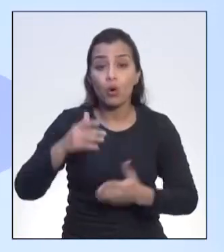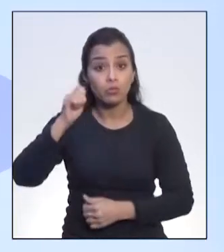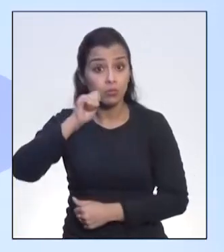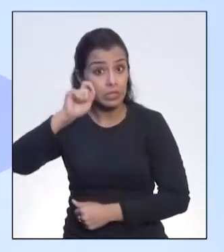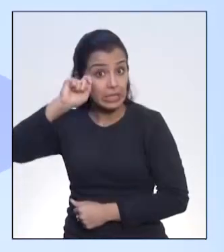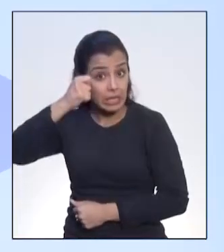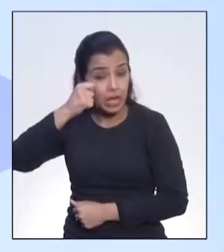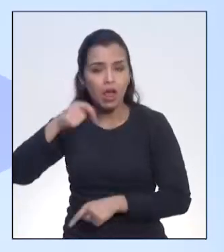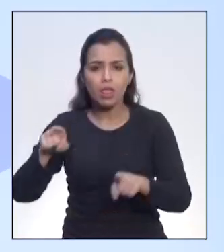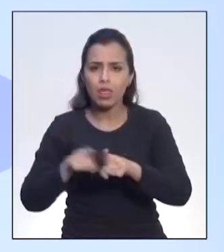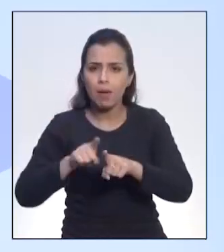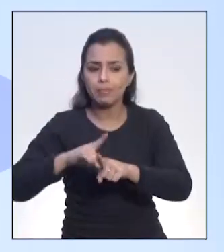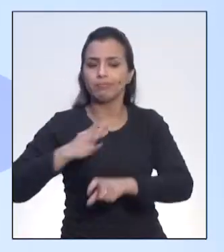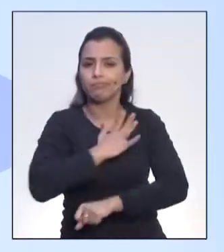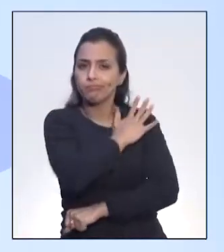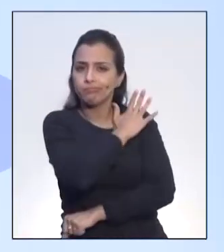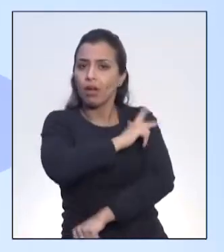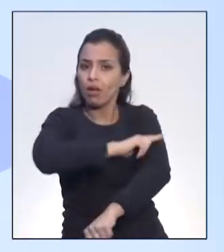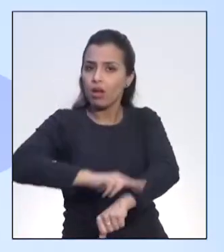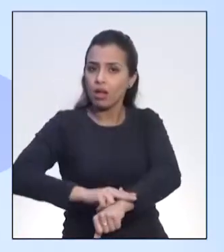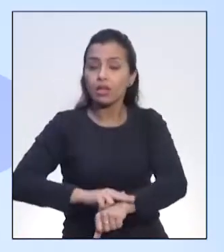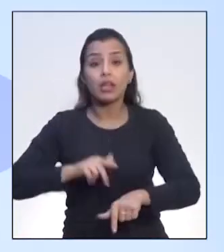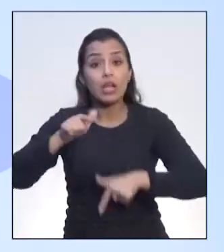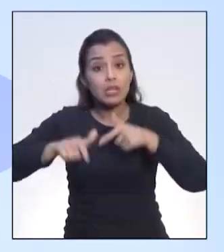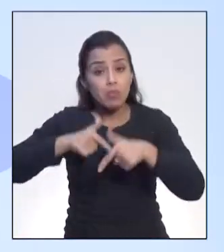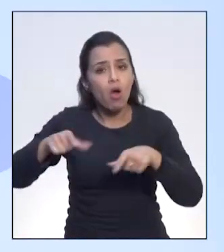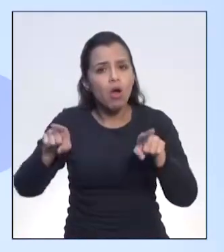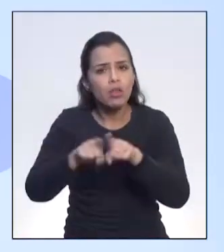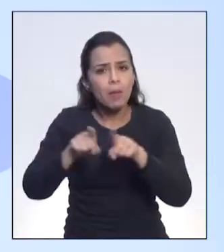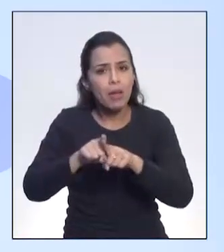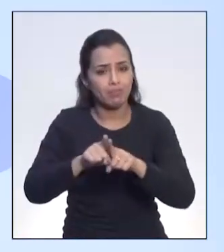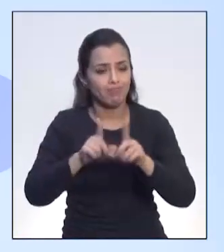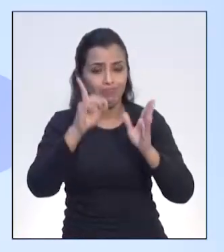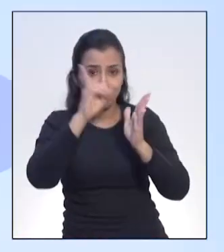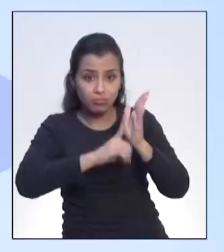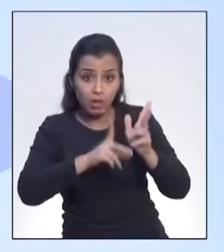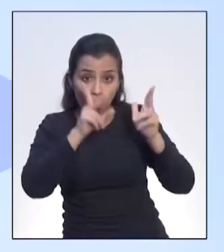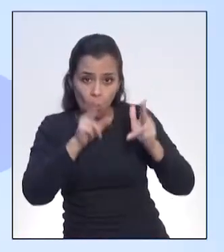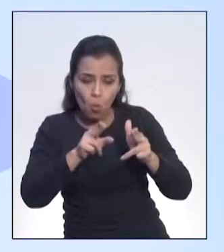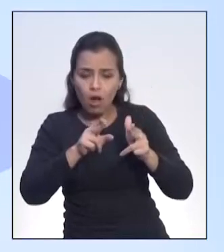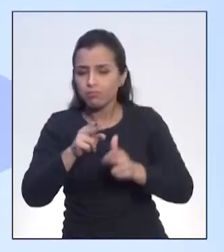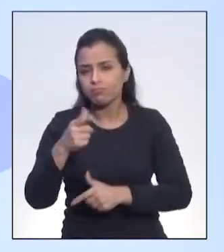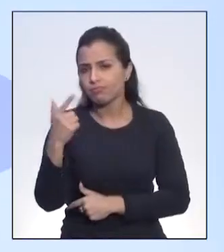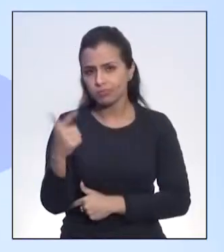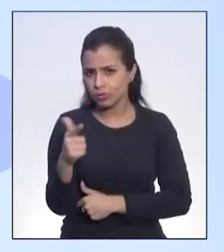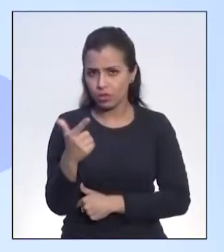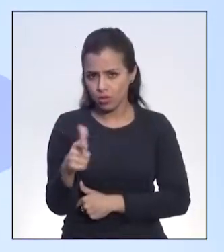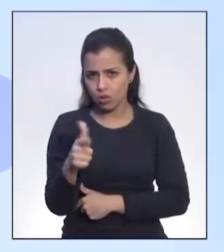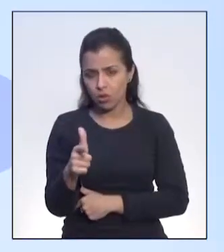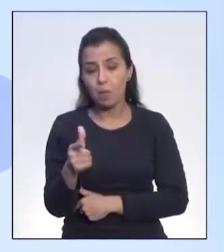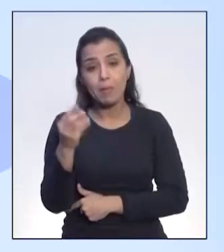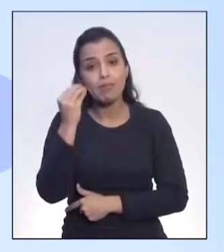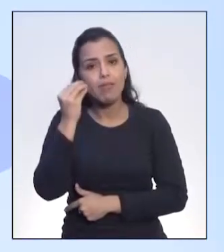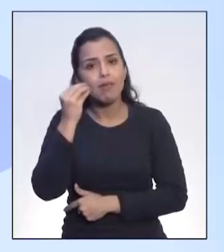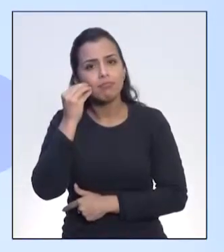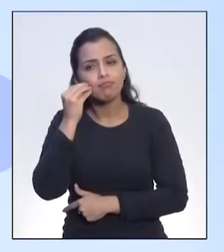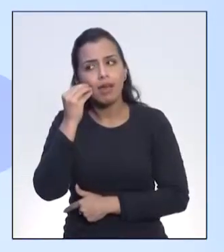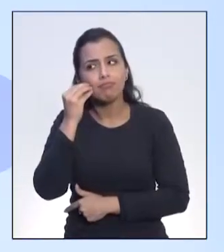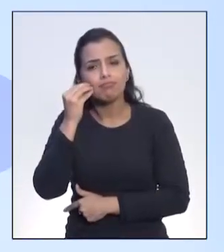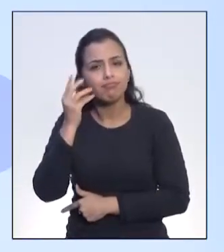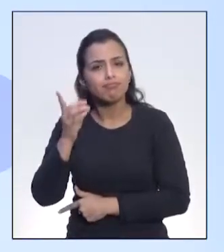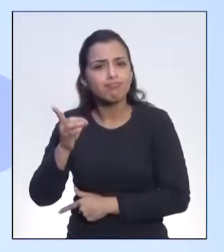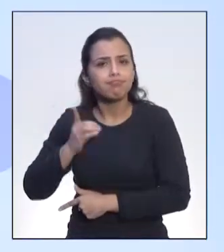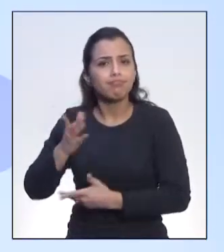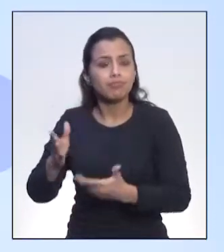preconceito racial, e as pessoas trabalhadoras ainda não têm as garantias, muitas garantias para ter uma dignidade. E aí, o que